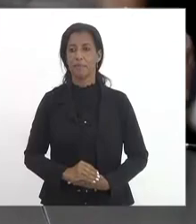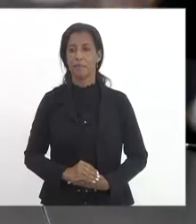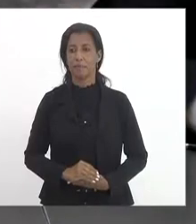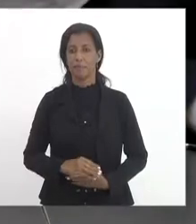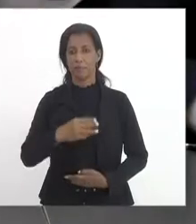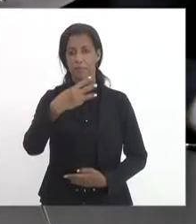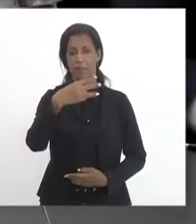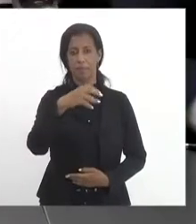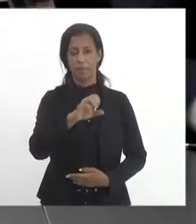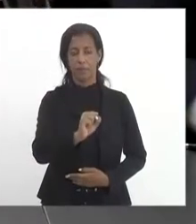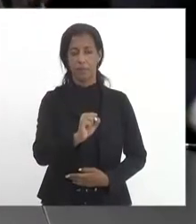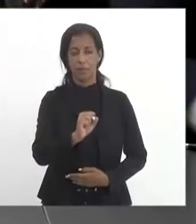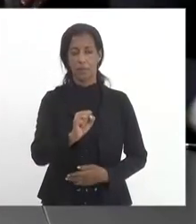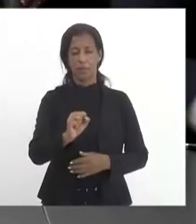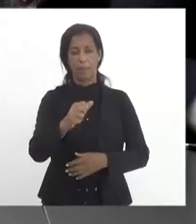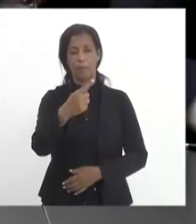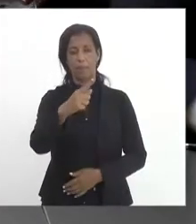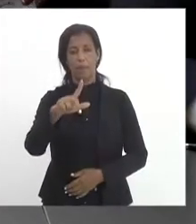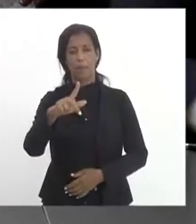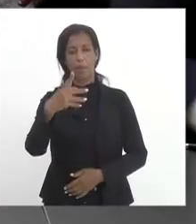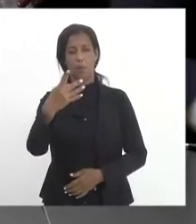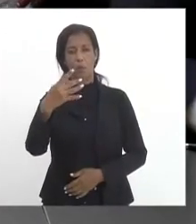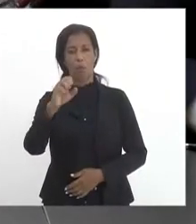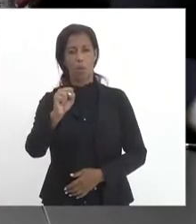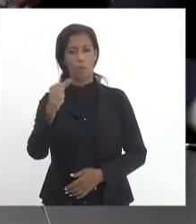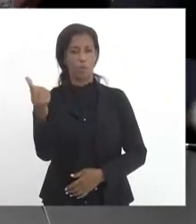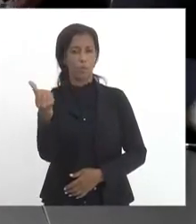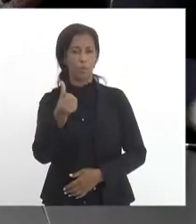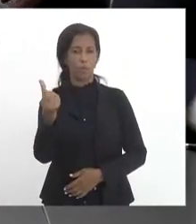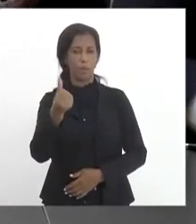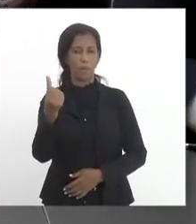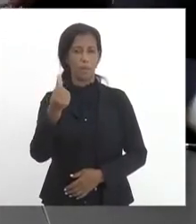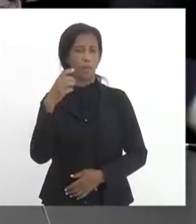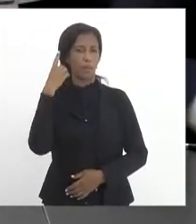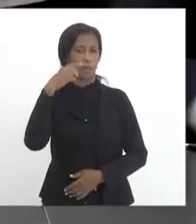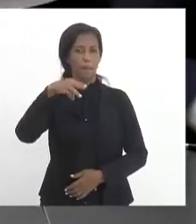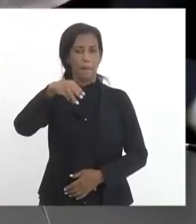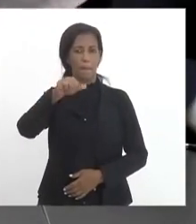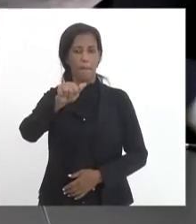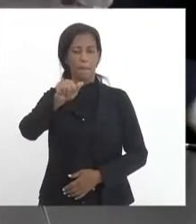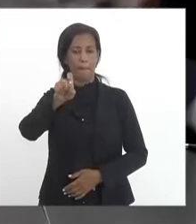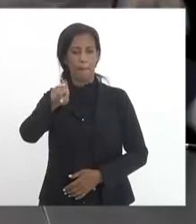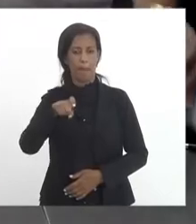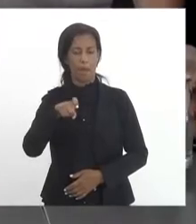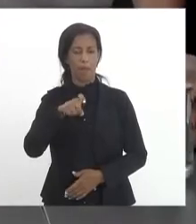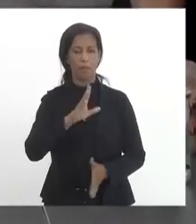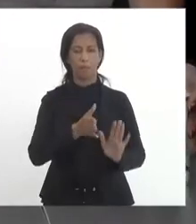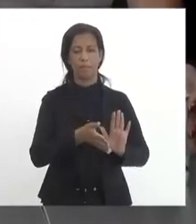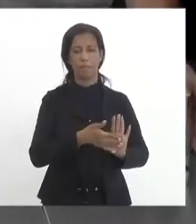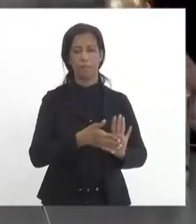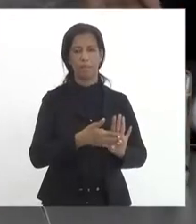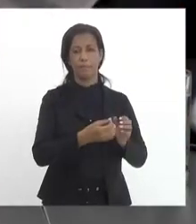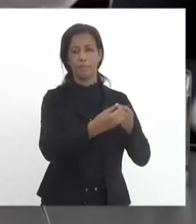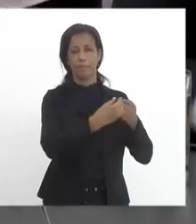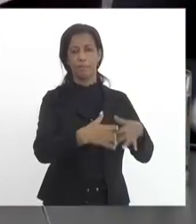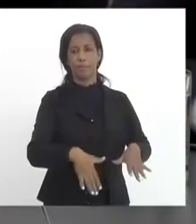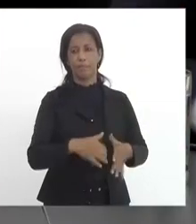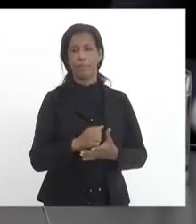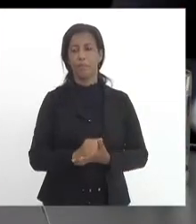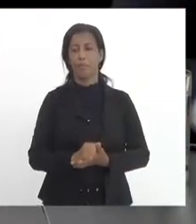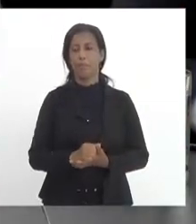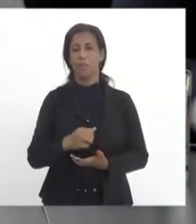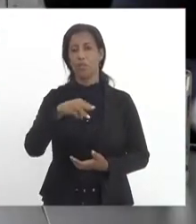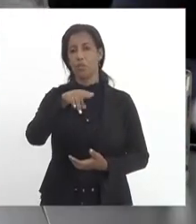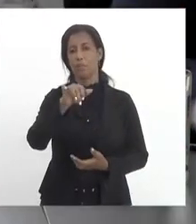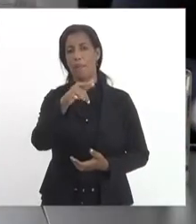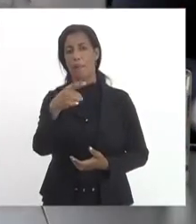38, projeto de lei 4266/2021, autoria do deputado Max Lemos, parecer pela prejudicabilidade pela lei 8779, de 31 de março